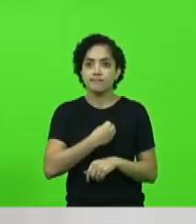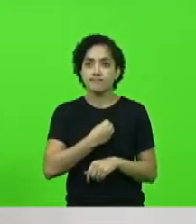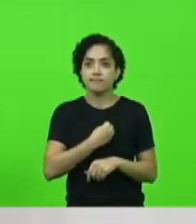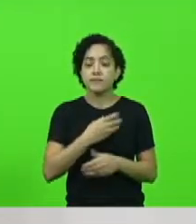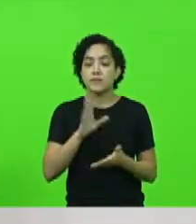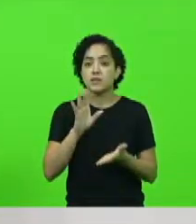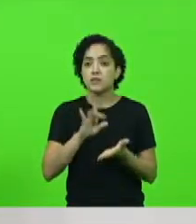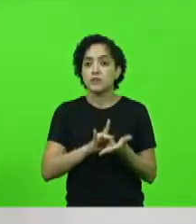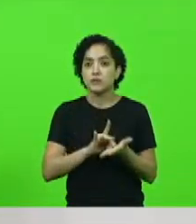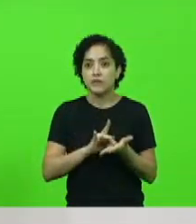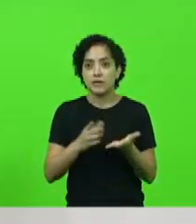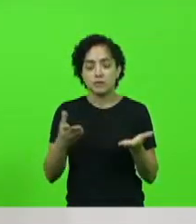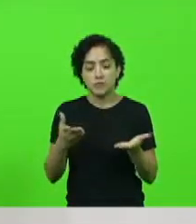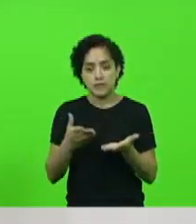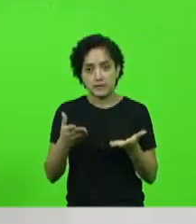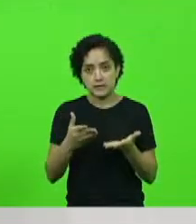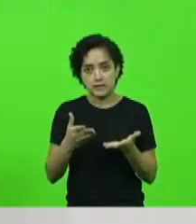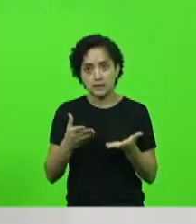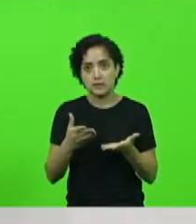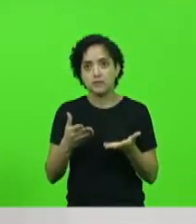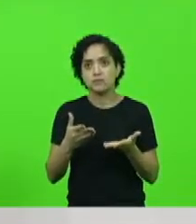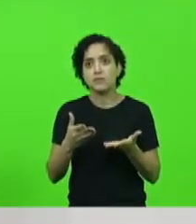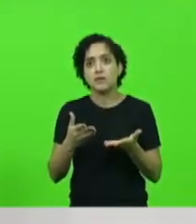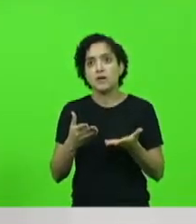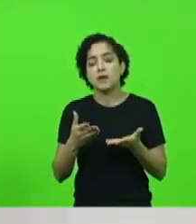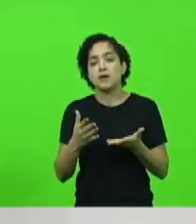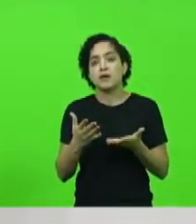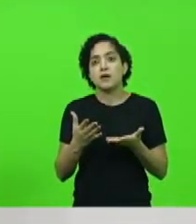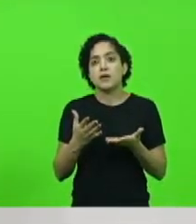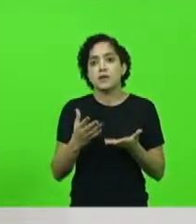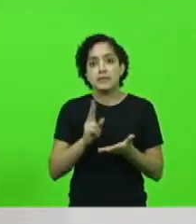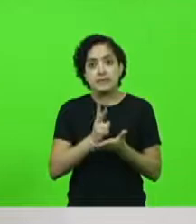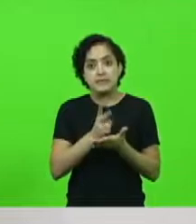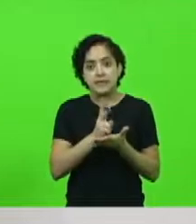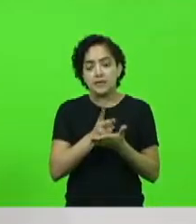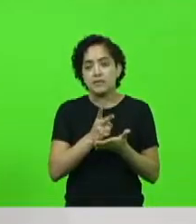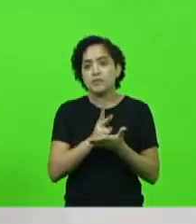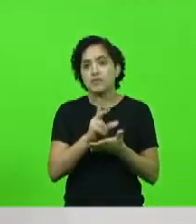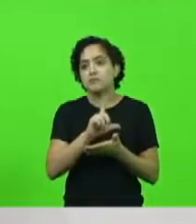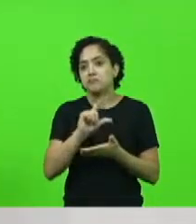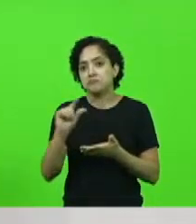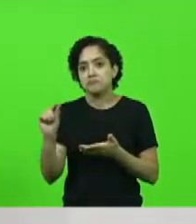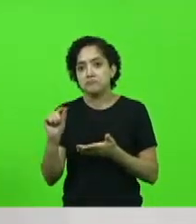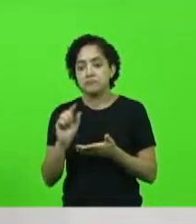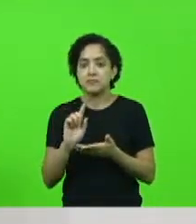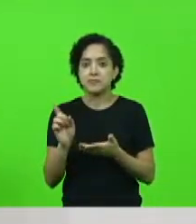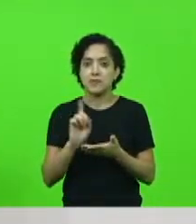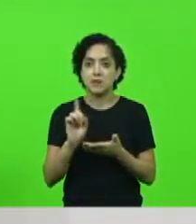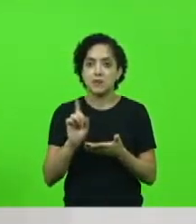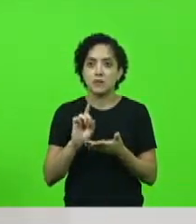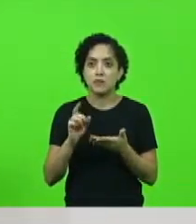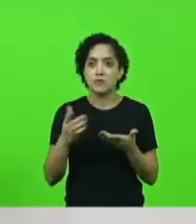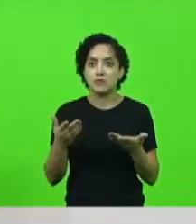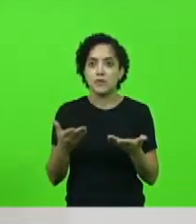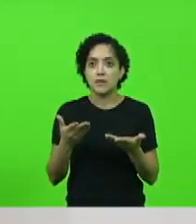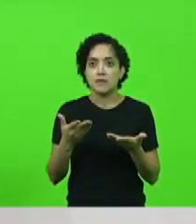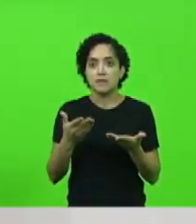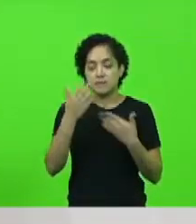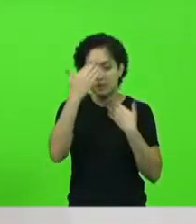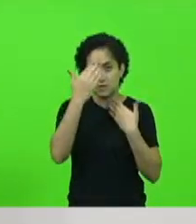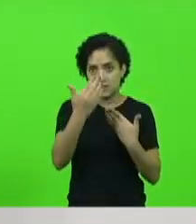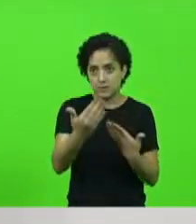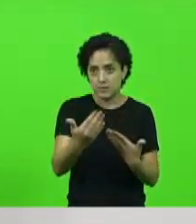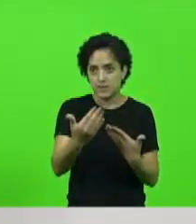não é uma despedida, muito menos um adeus, mas um dizer de um até breve a todos os catarinenses. Muito obrigado por